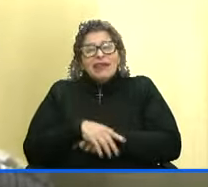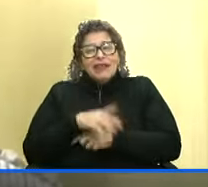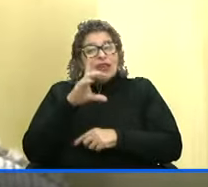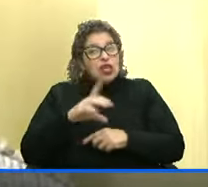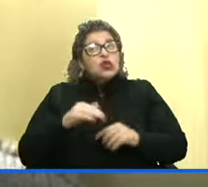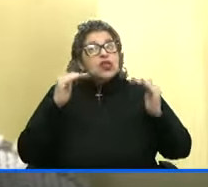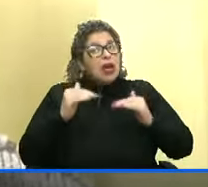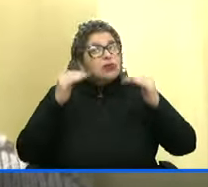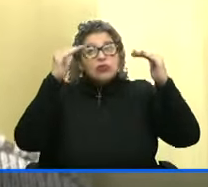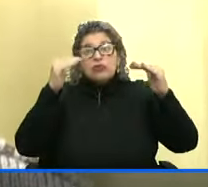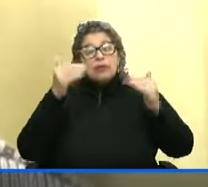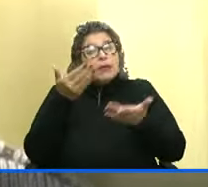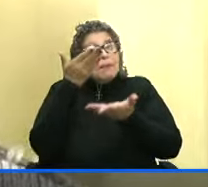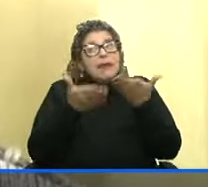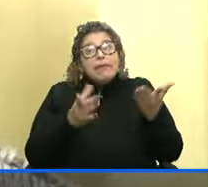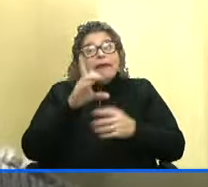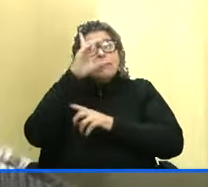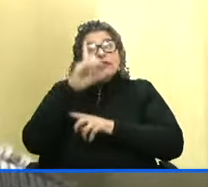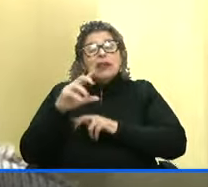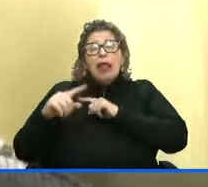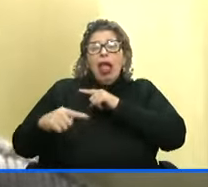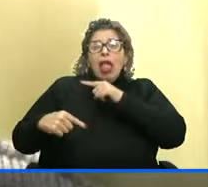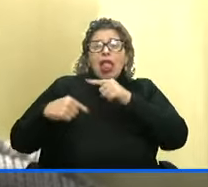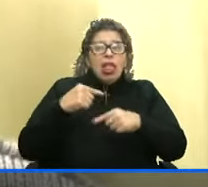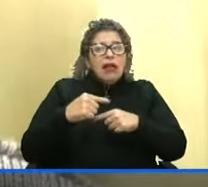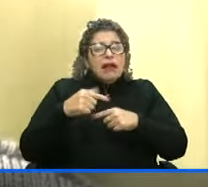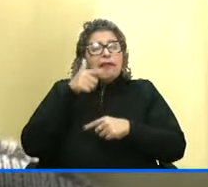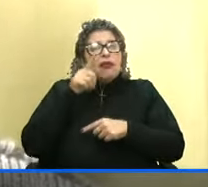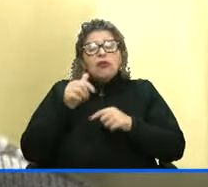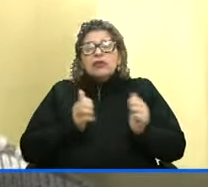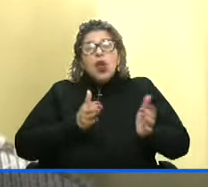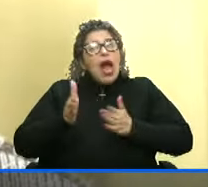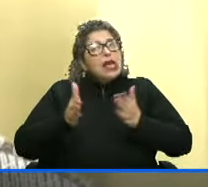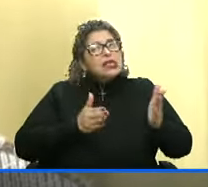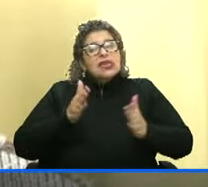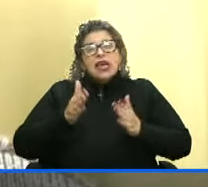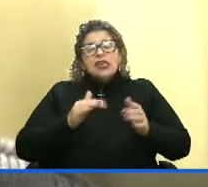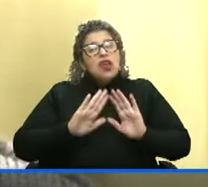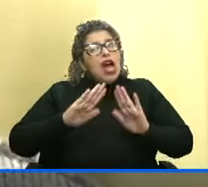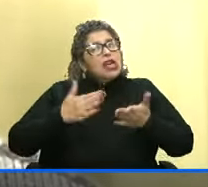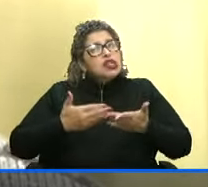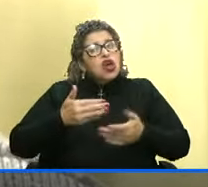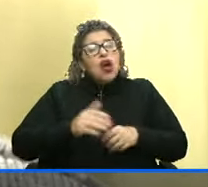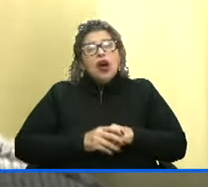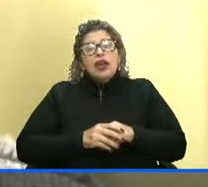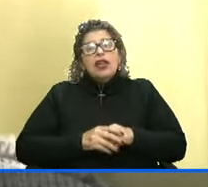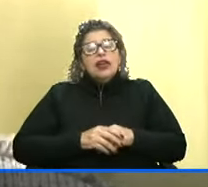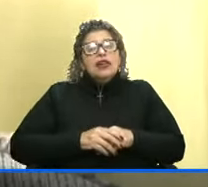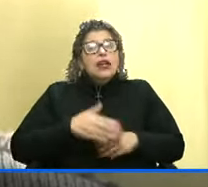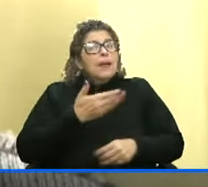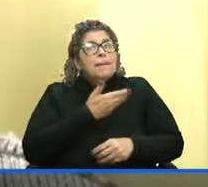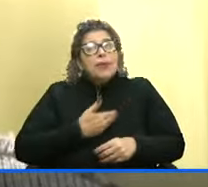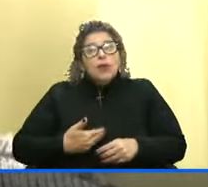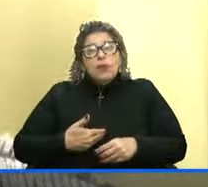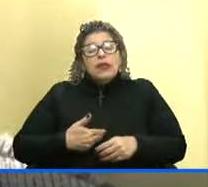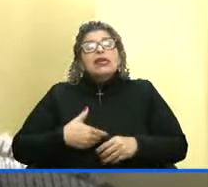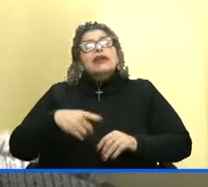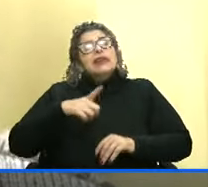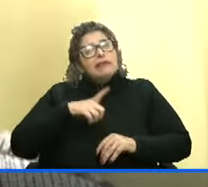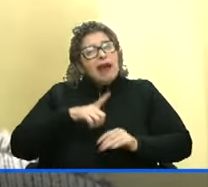dos adultos, nós vamos ter várias gerações sem o acesso à escola pública, que está colocado na Constituição